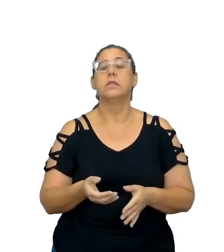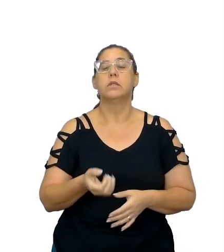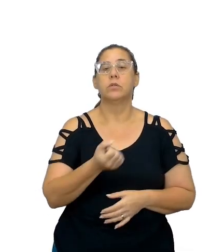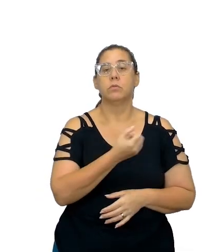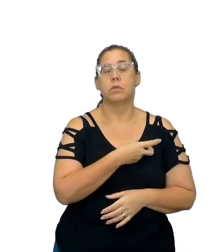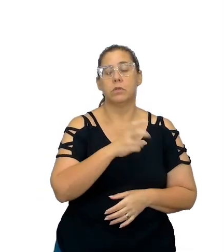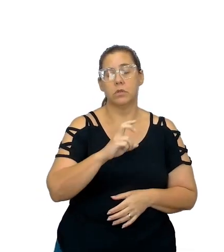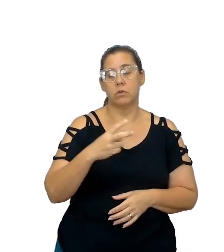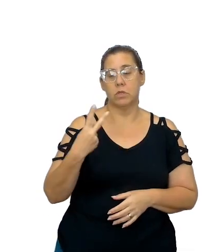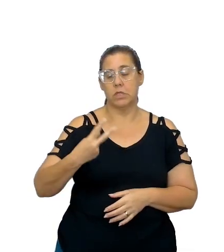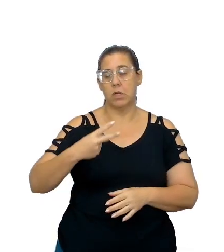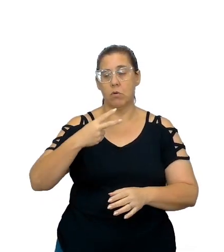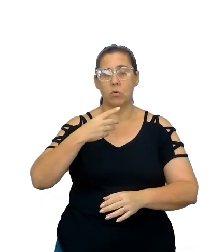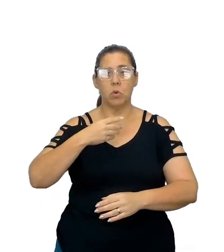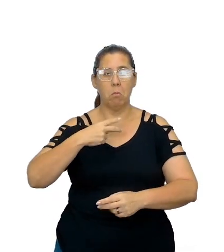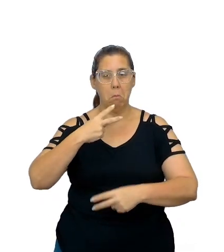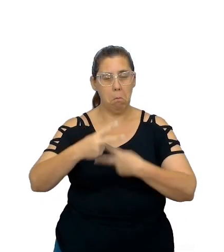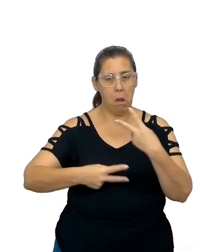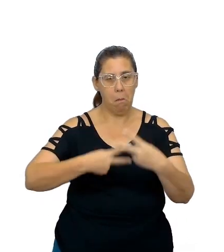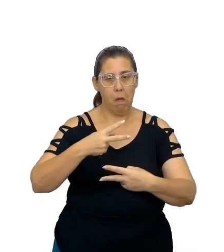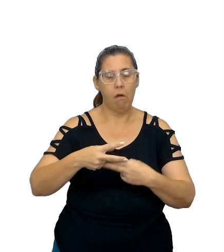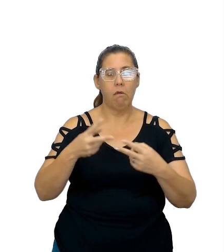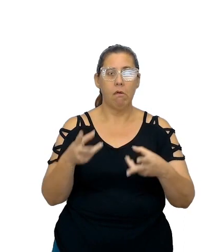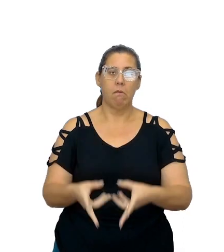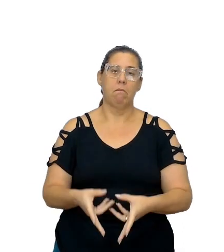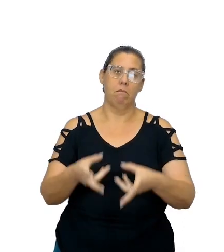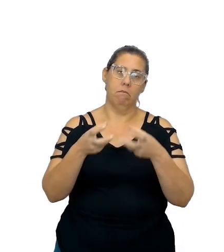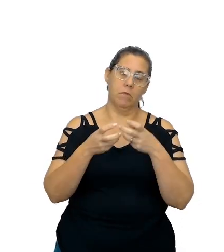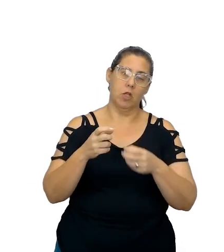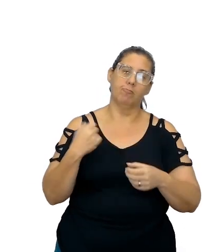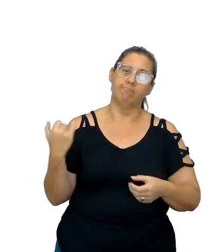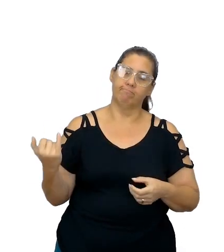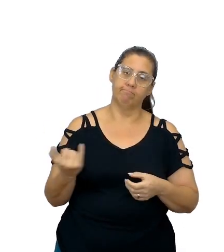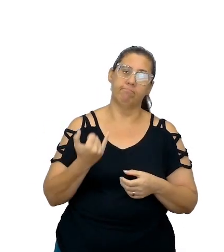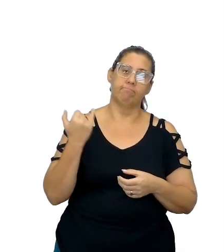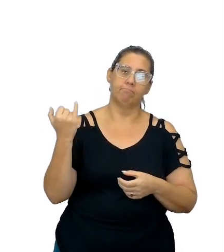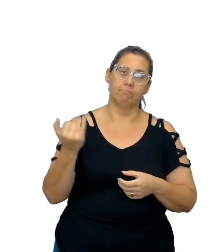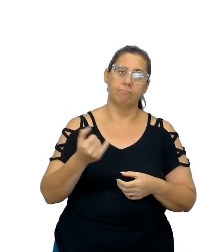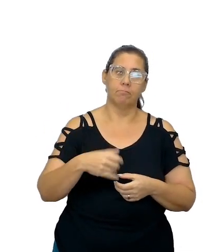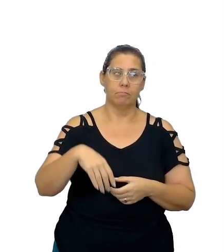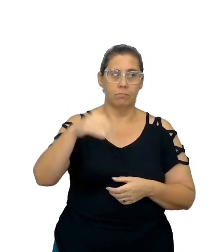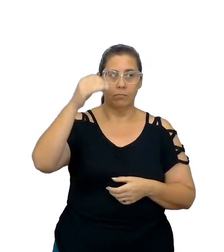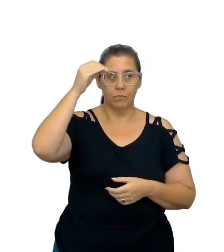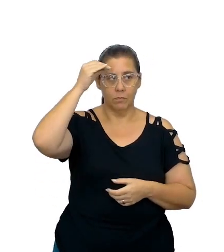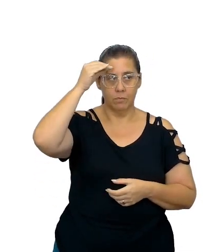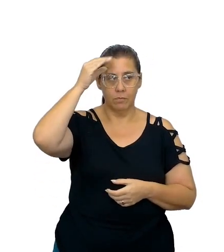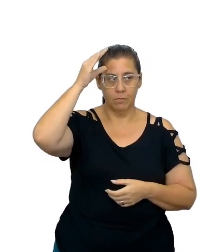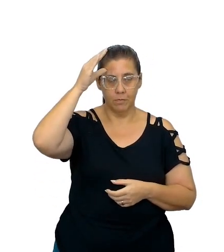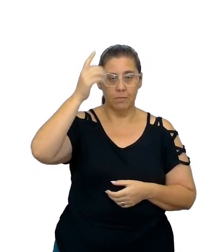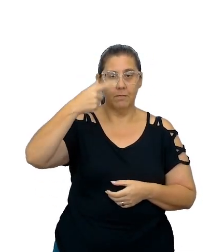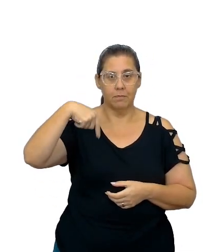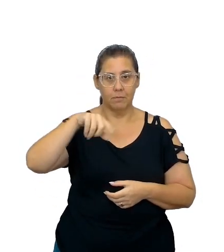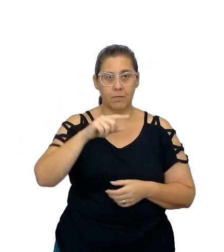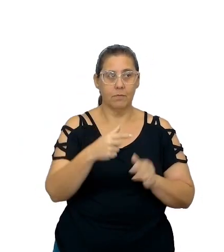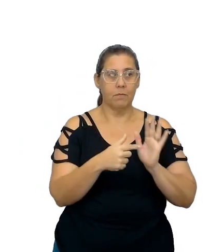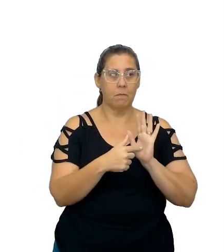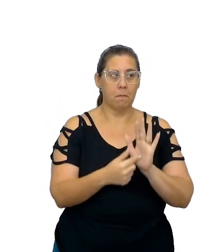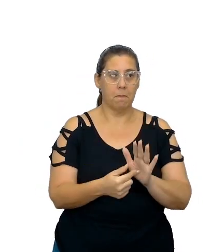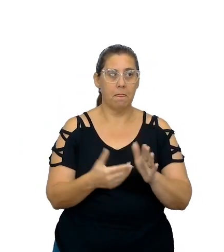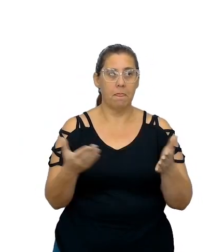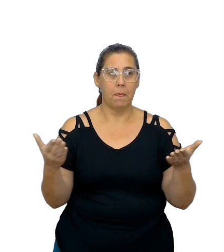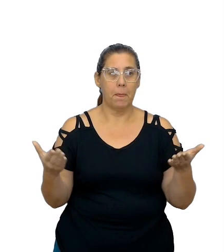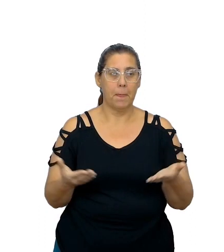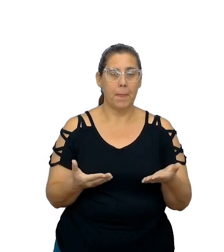segundo bimestre, sobre a perspectiva da habilidade essencial e do objeto de conhecimento que nós vamos tratar aqui no